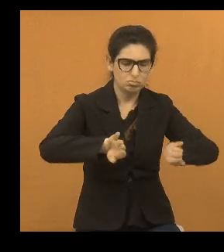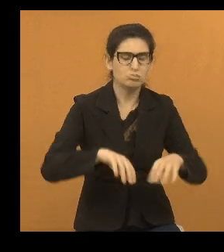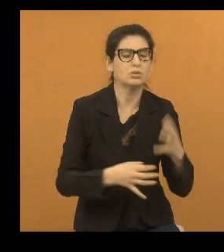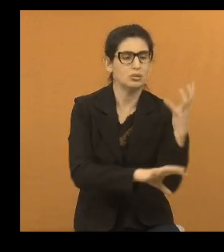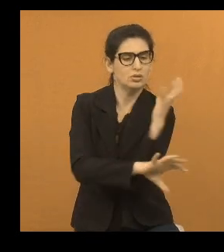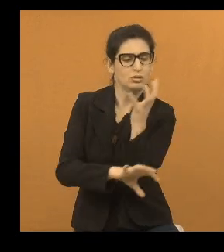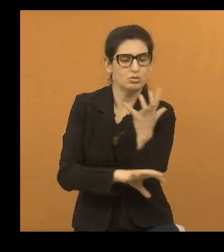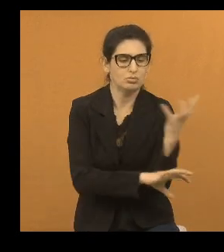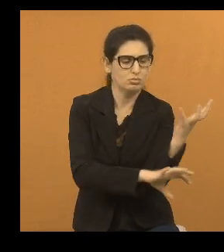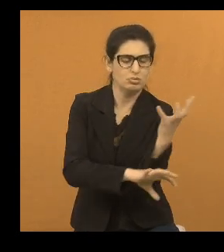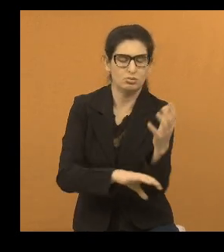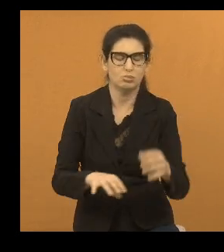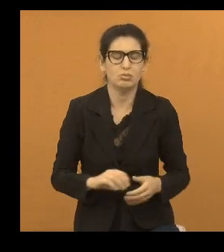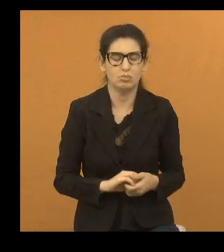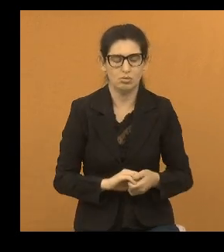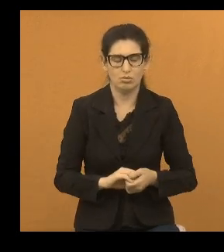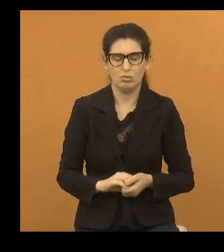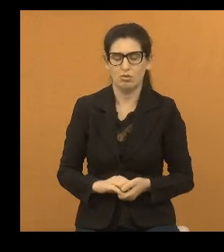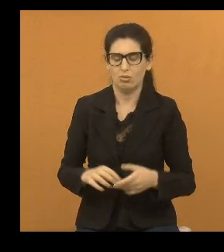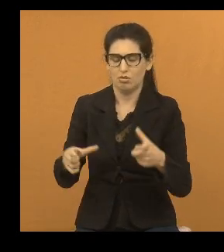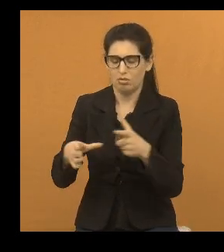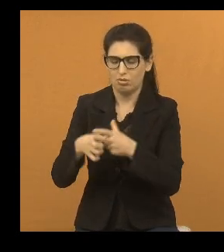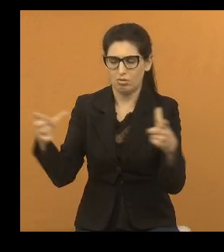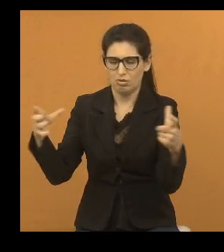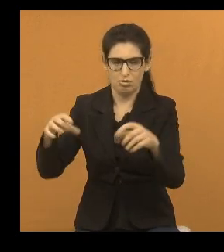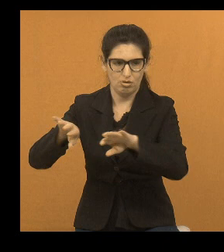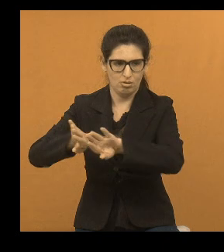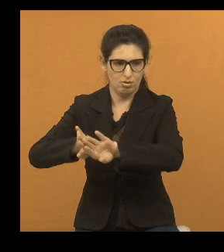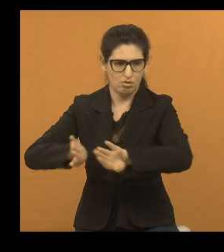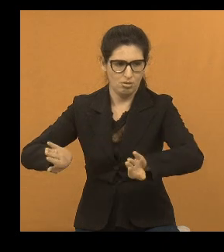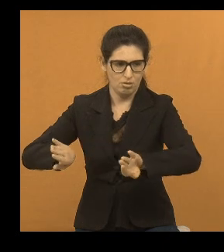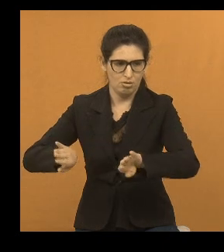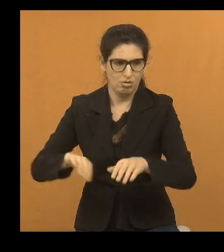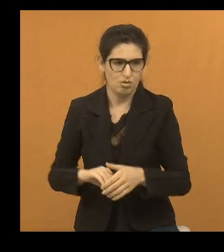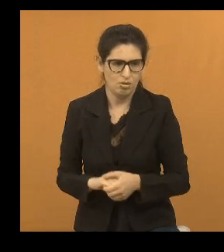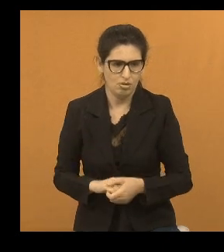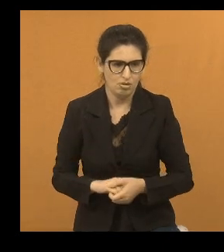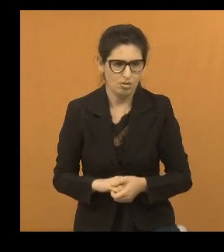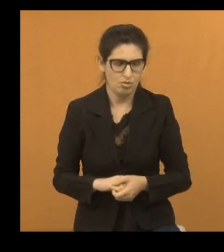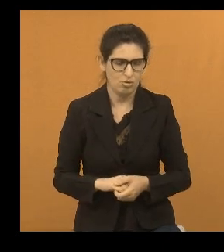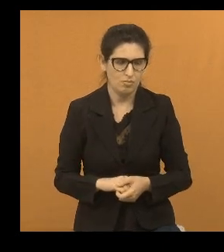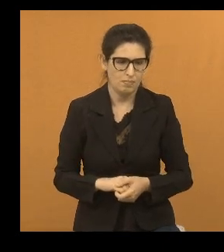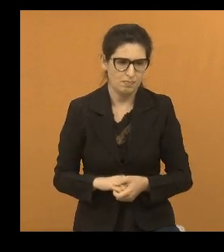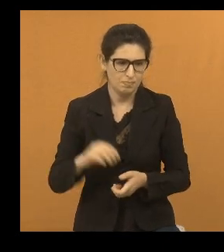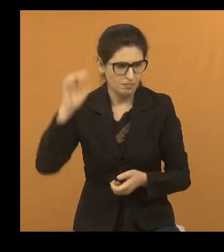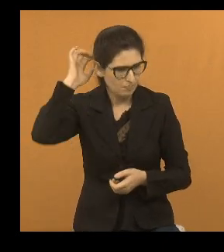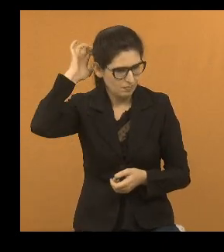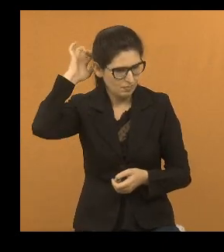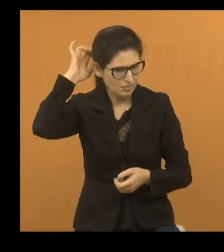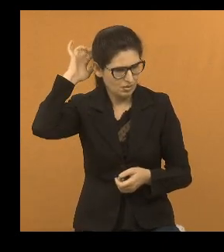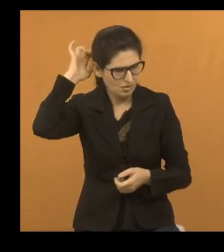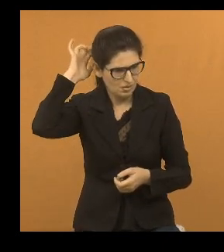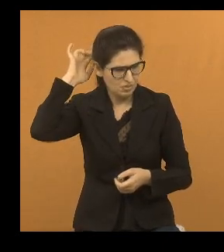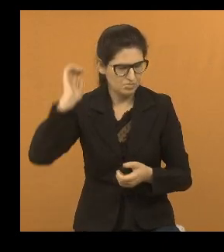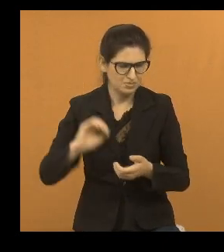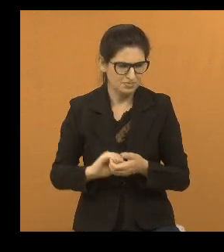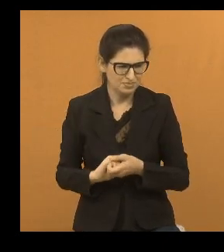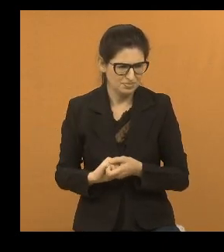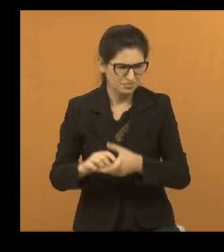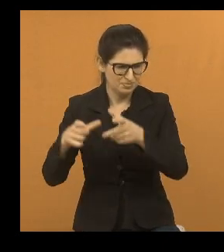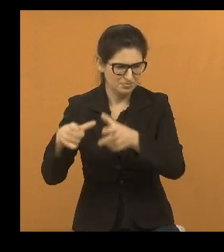ambiental, e uma macrozona de destinação urbana, com uma característica de ocupação restrita, que são